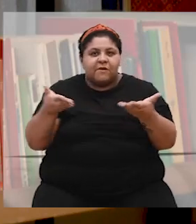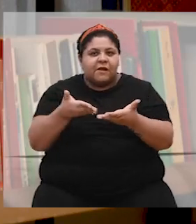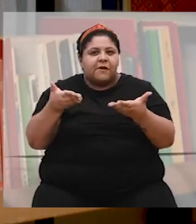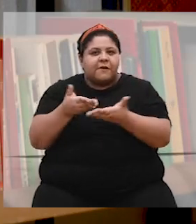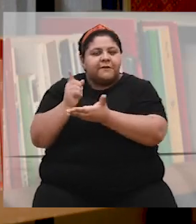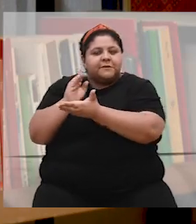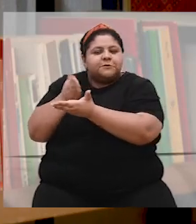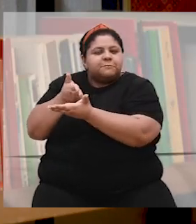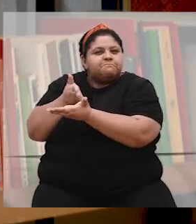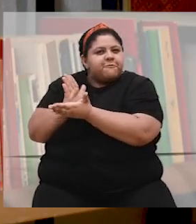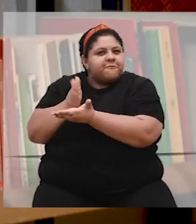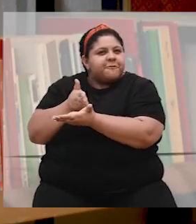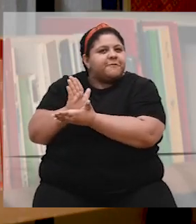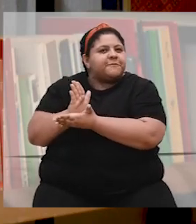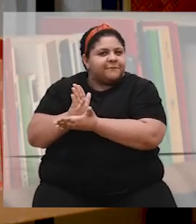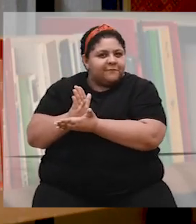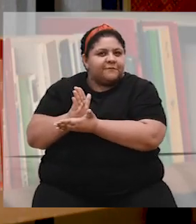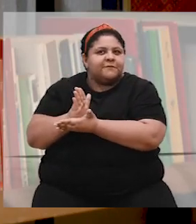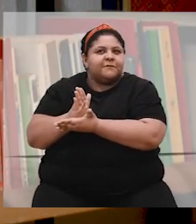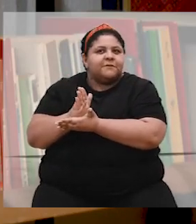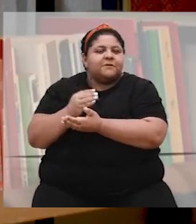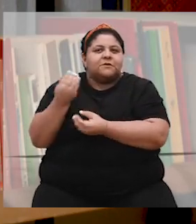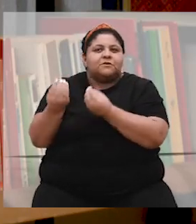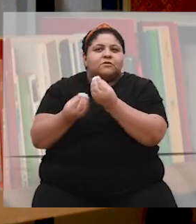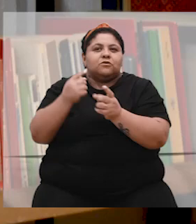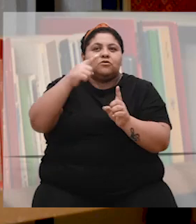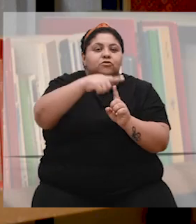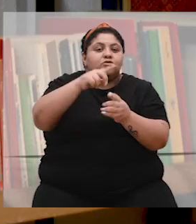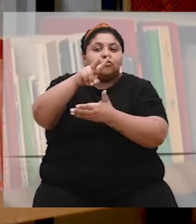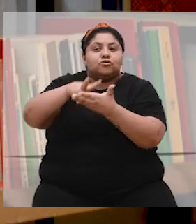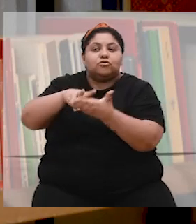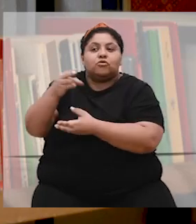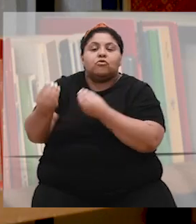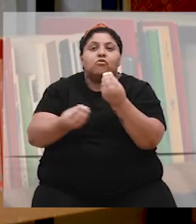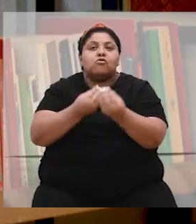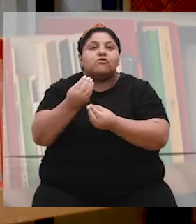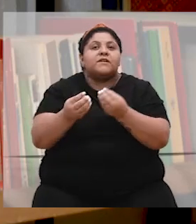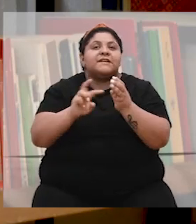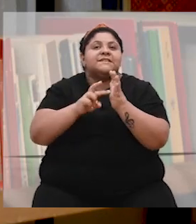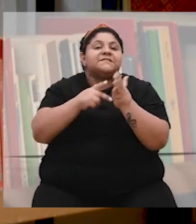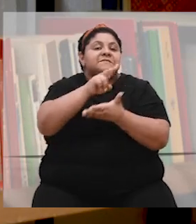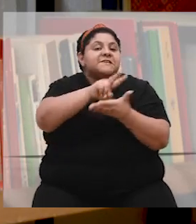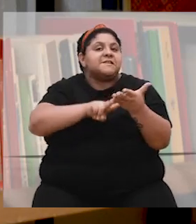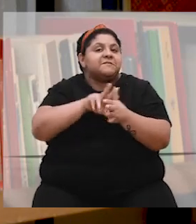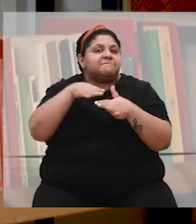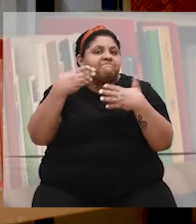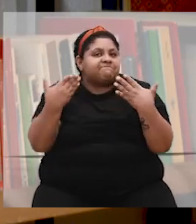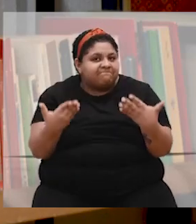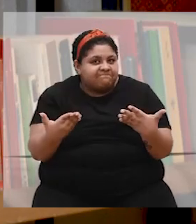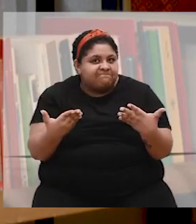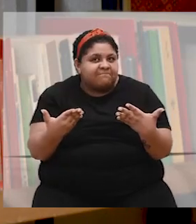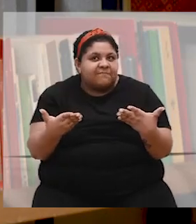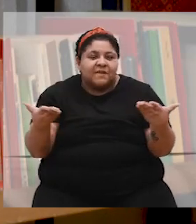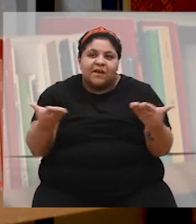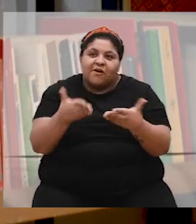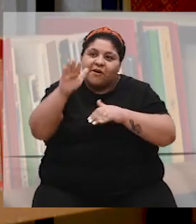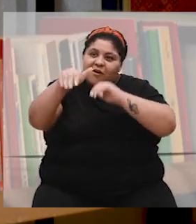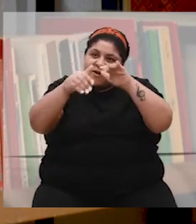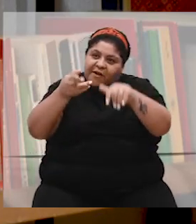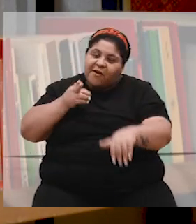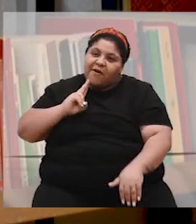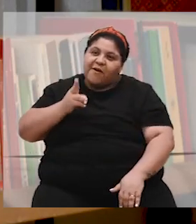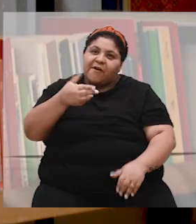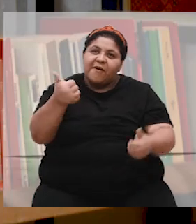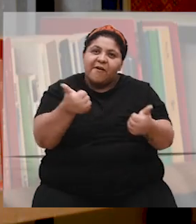aí o Roger agora nos provocou, né? Sobre as plataformas de leitura e o que é leitura, então. Eu